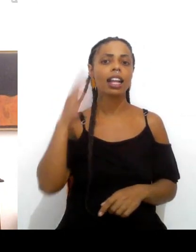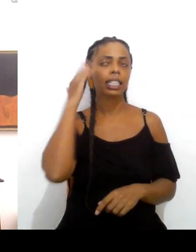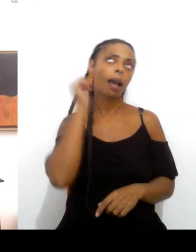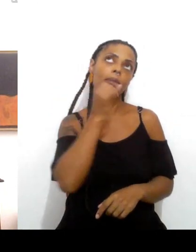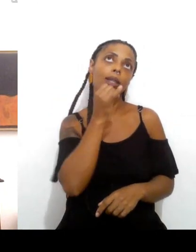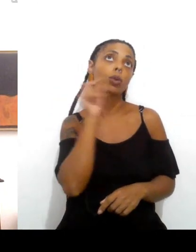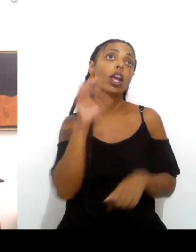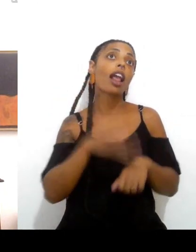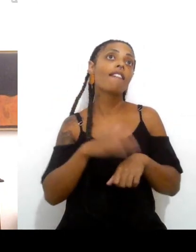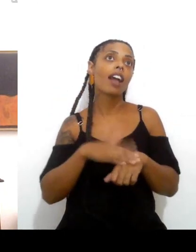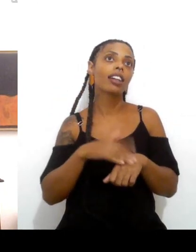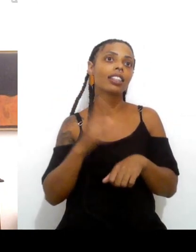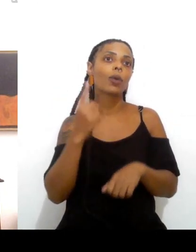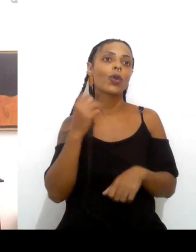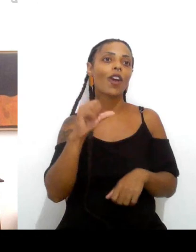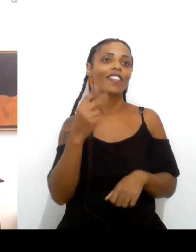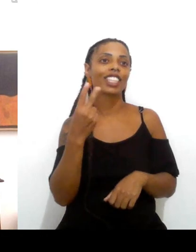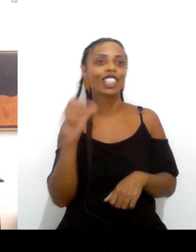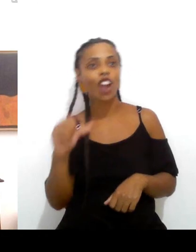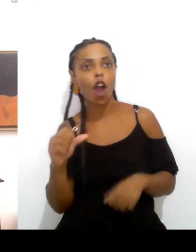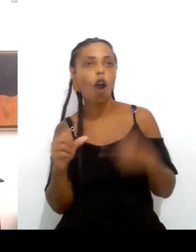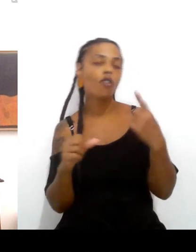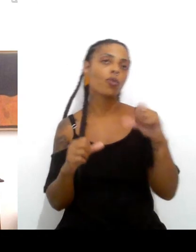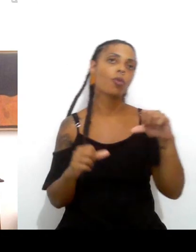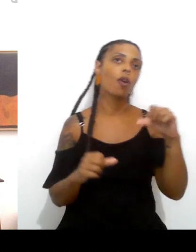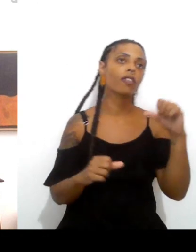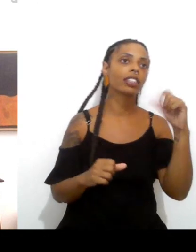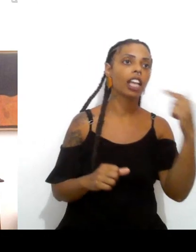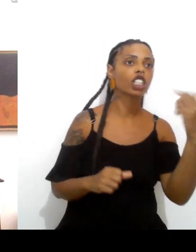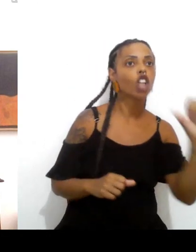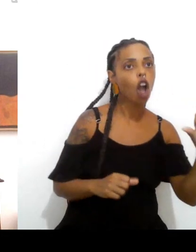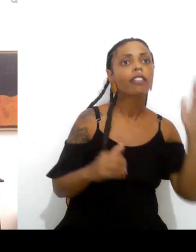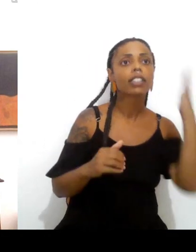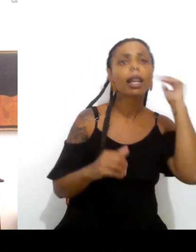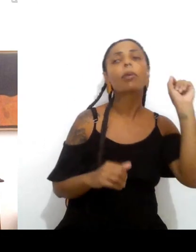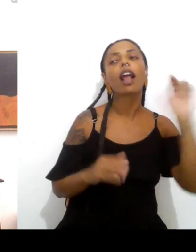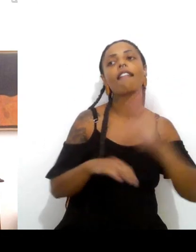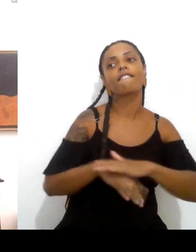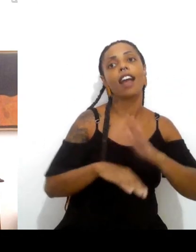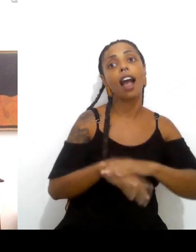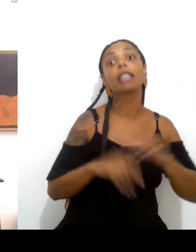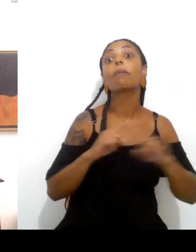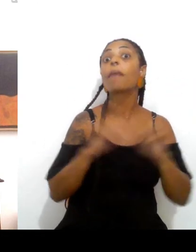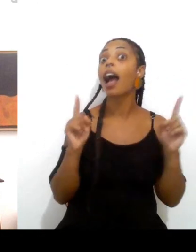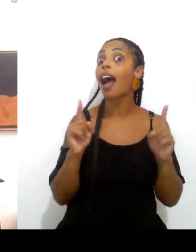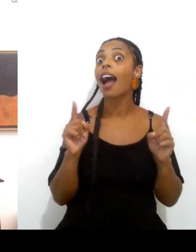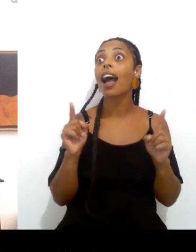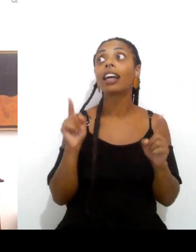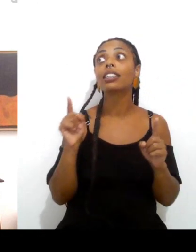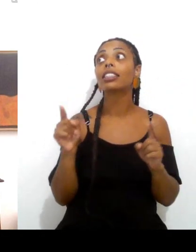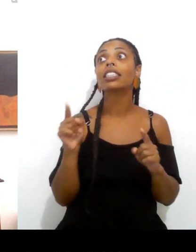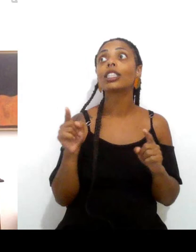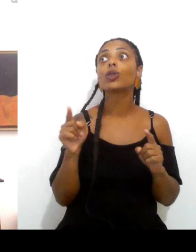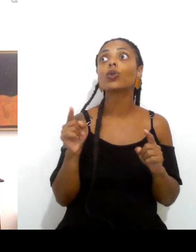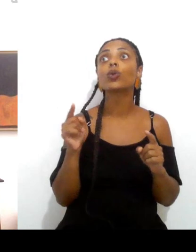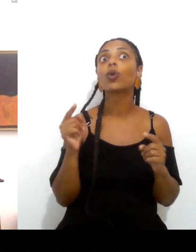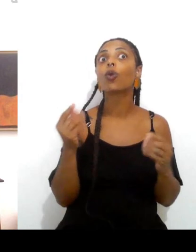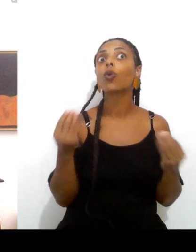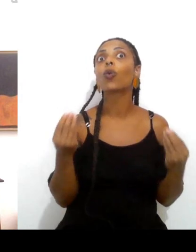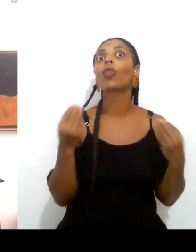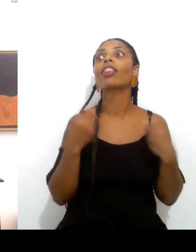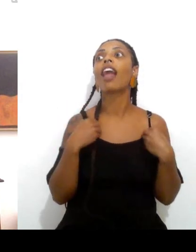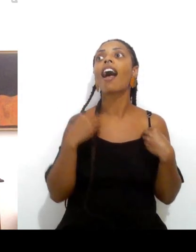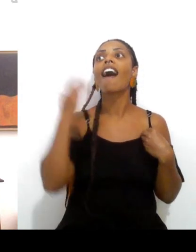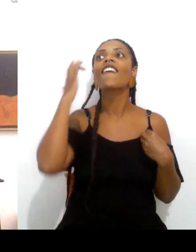exemplo em 1929 em 1979 mas não necessariamente isso nos permite entender ou